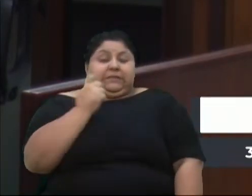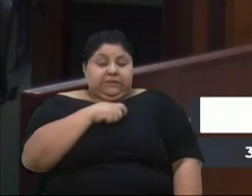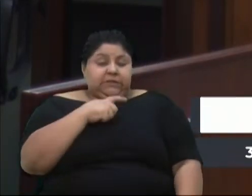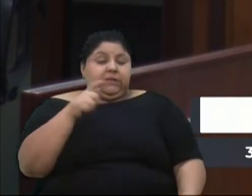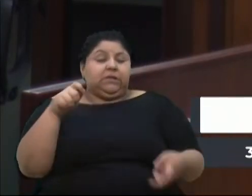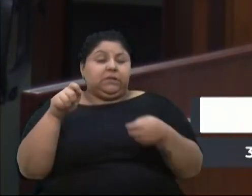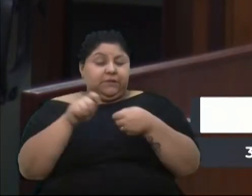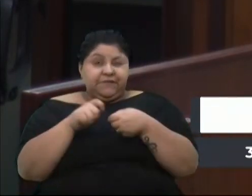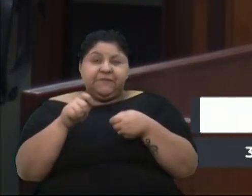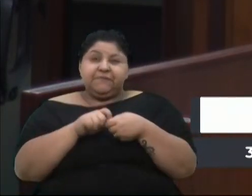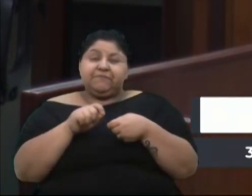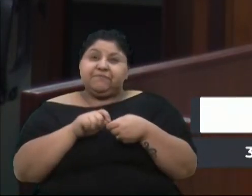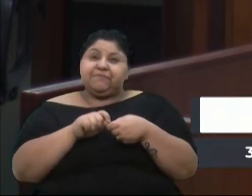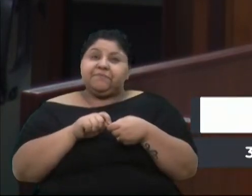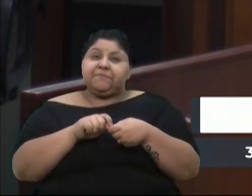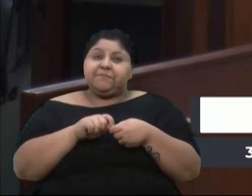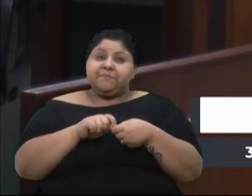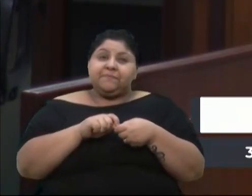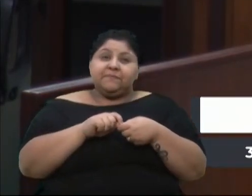fazer,